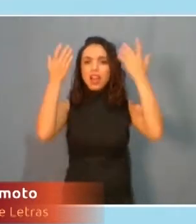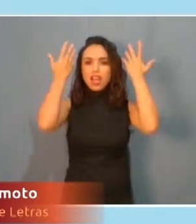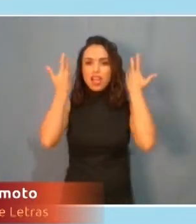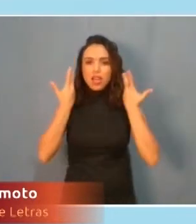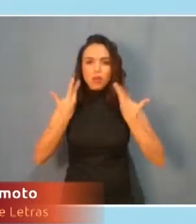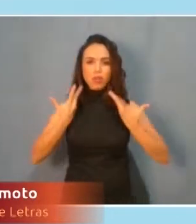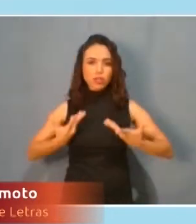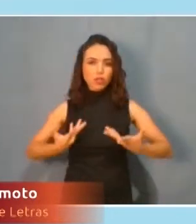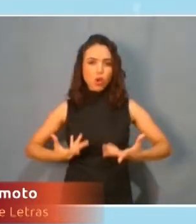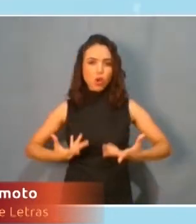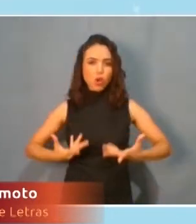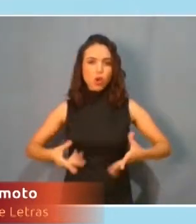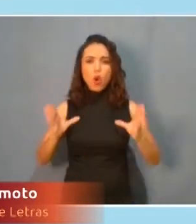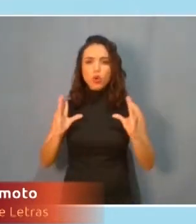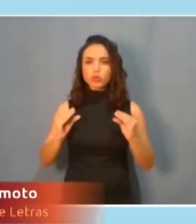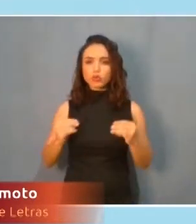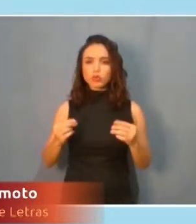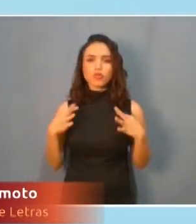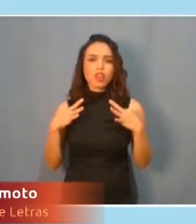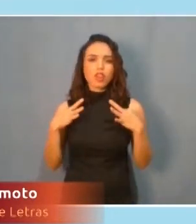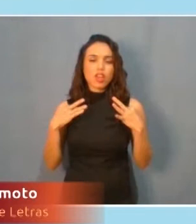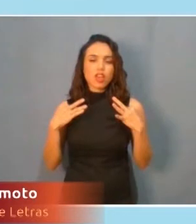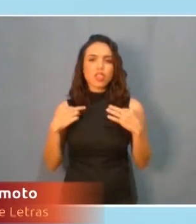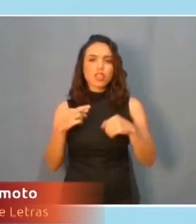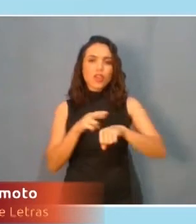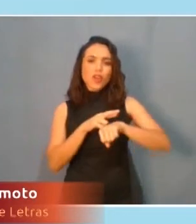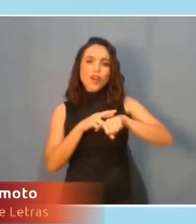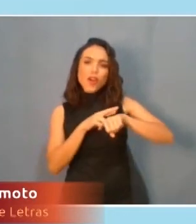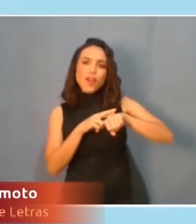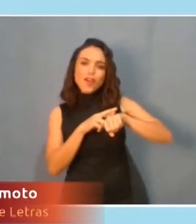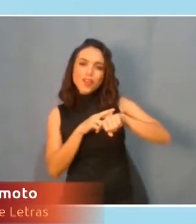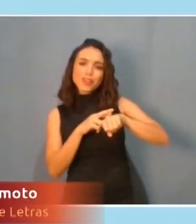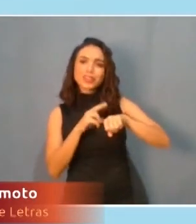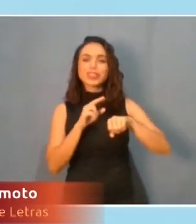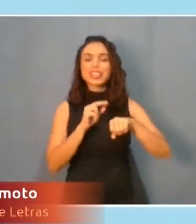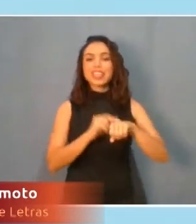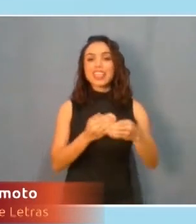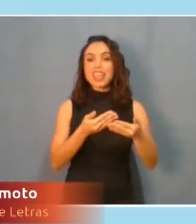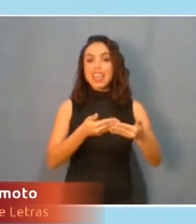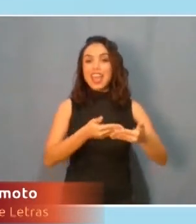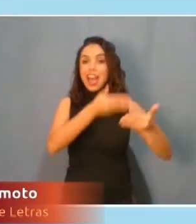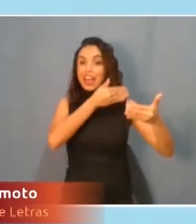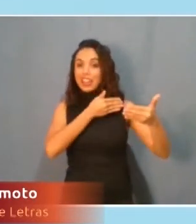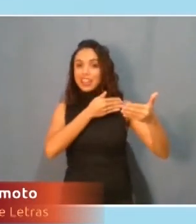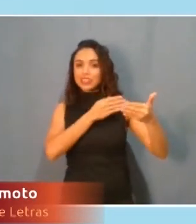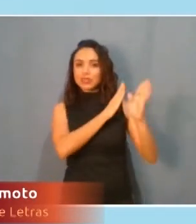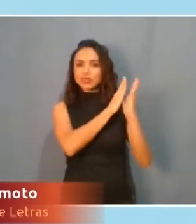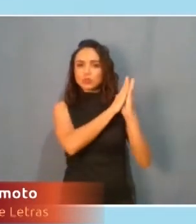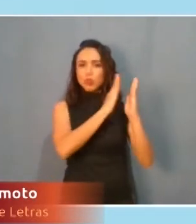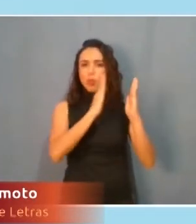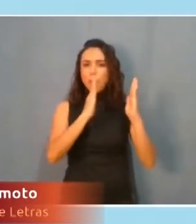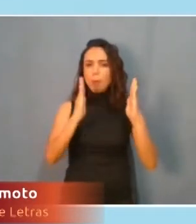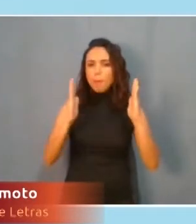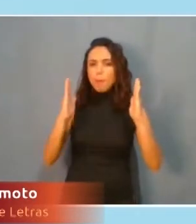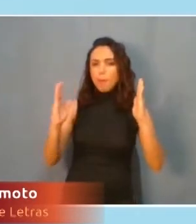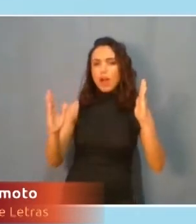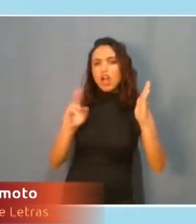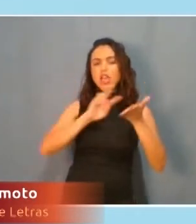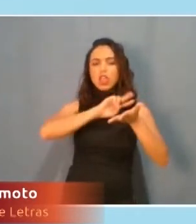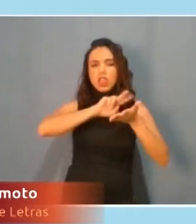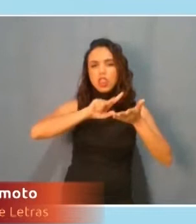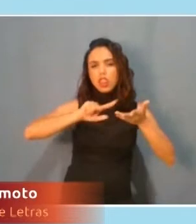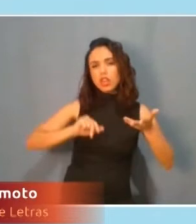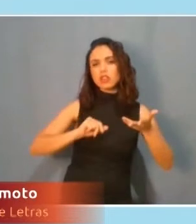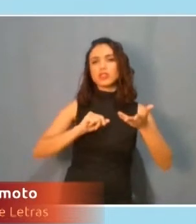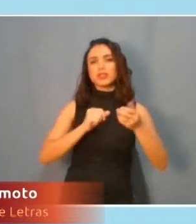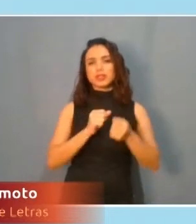vestida de lilás e aqui atrás de mim eu tenho uma estante com alguns livros e objetos. Além de